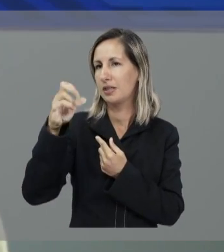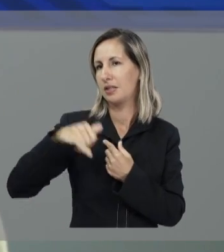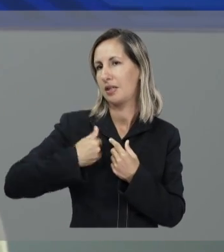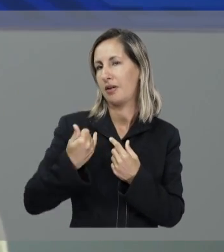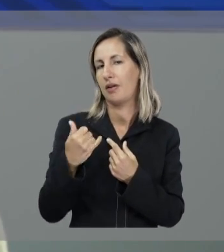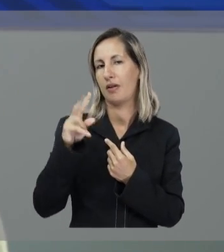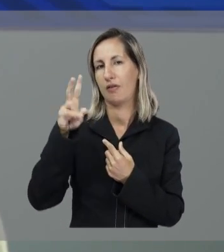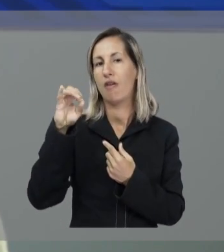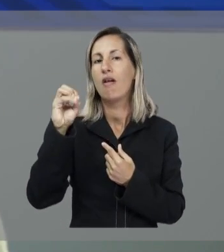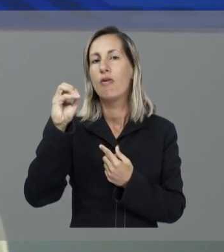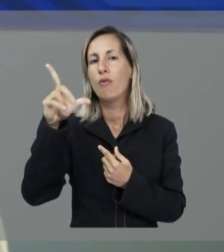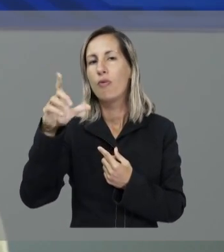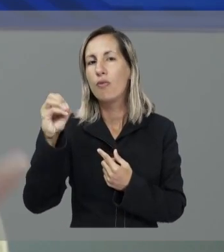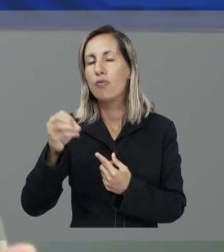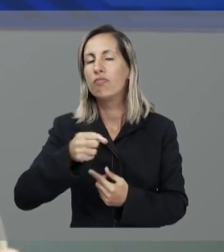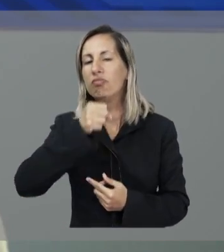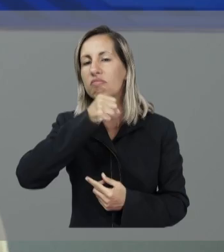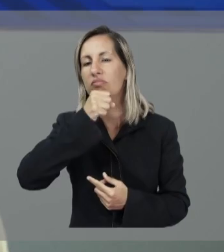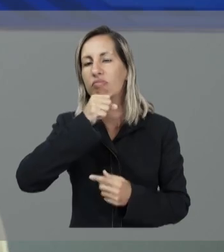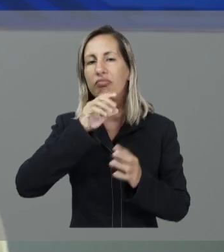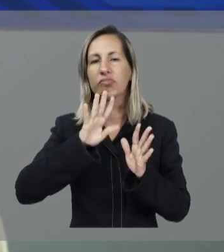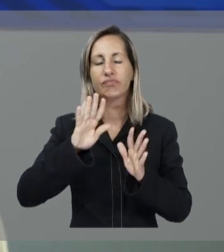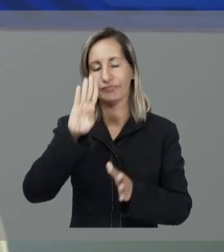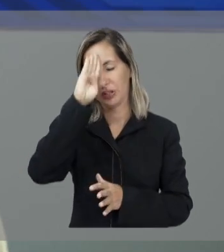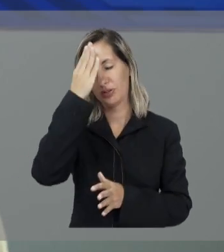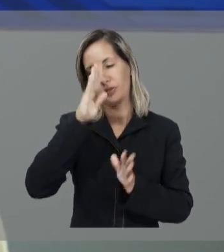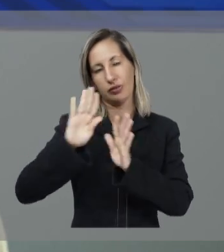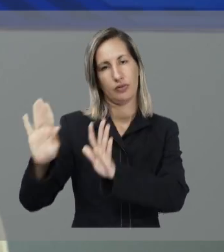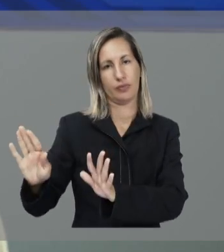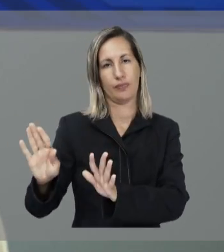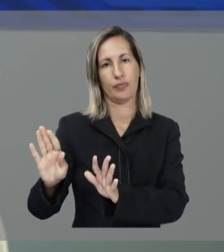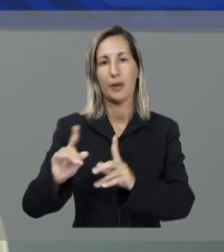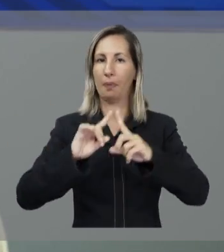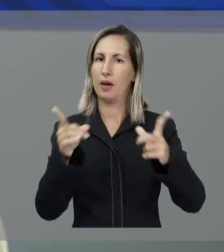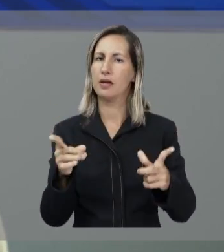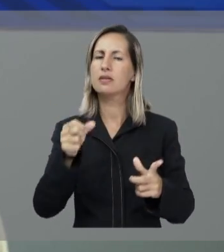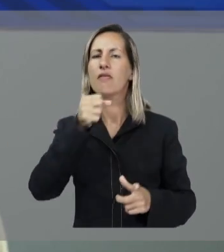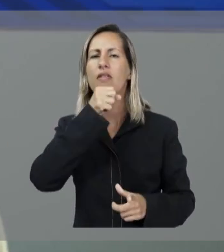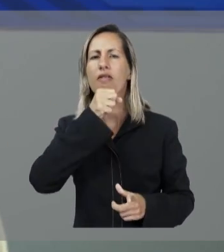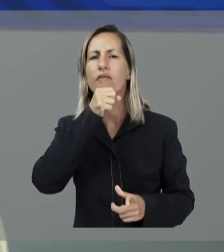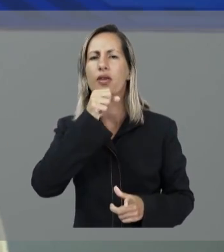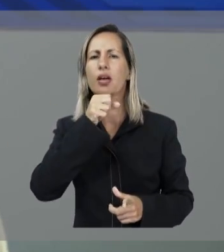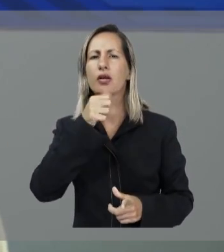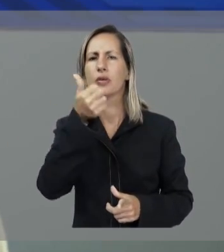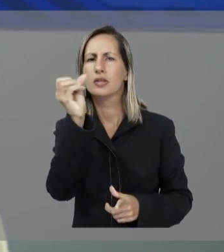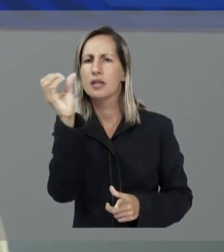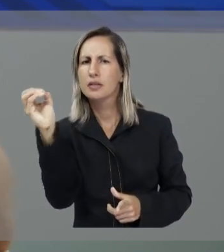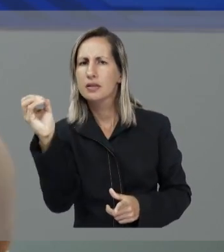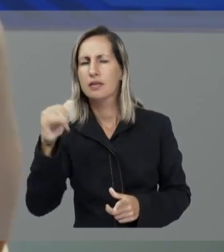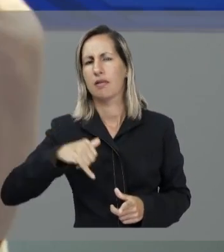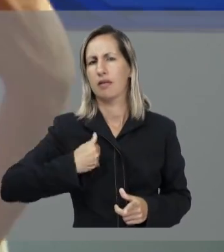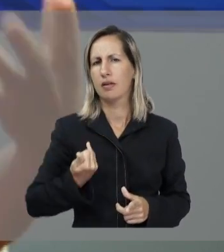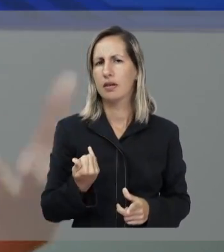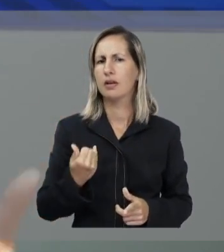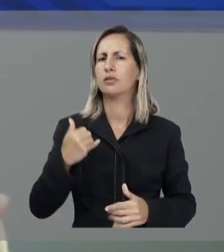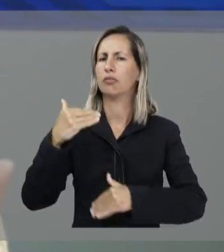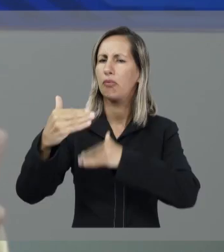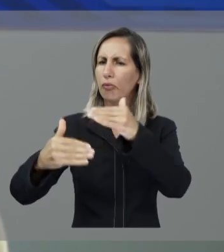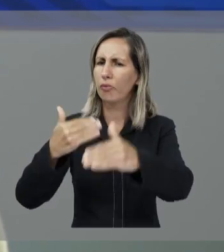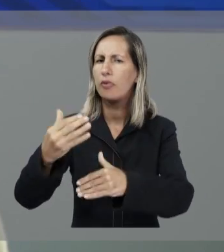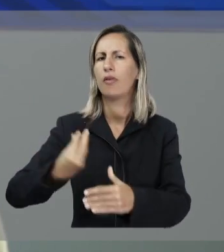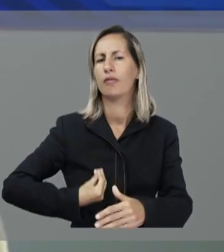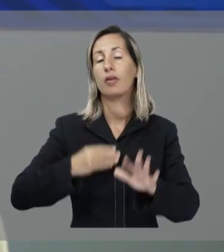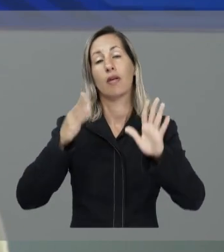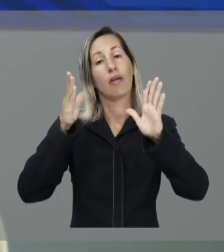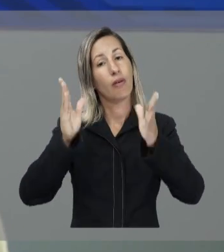né? Basta ela desistir de viver, né? O idoso não, o idoso é aquela pessoa que já chegou aos 60 anos, já construiu muita coisa na sua